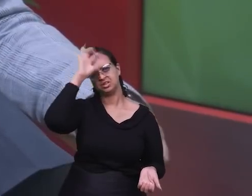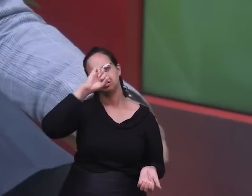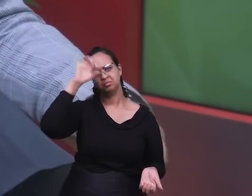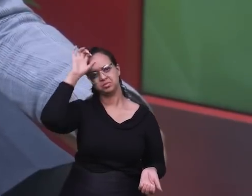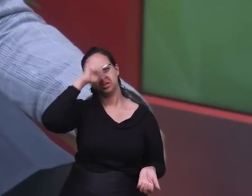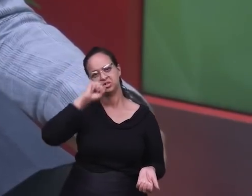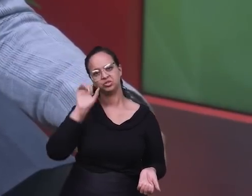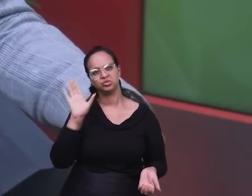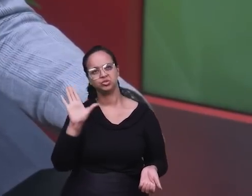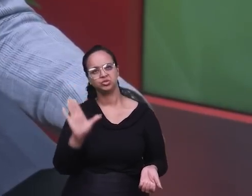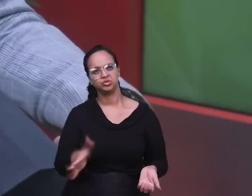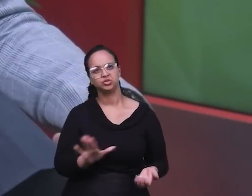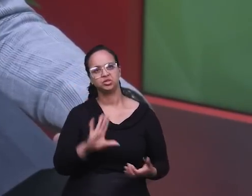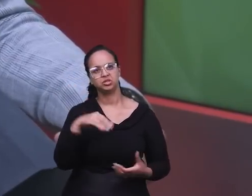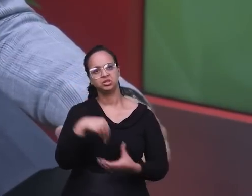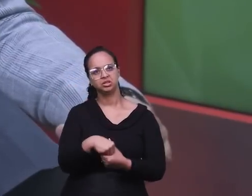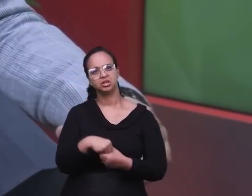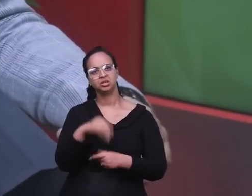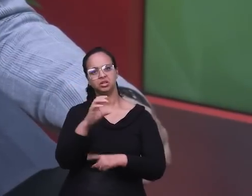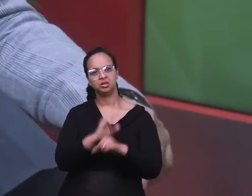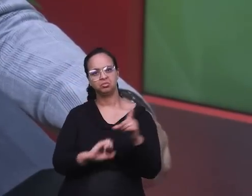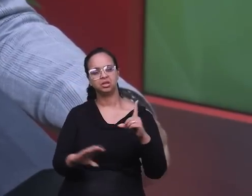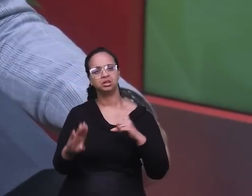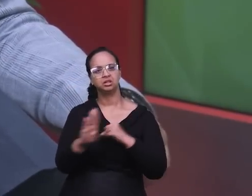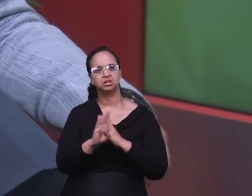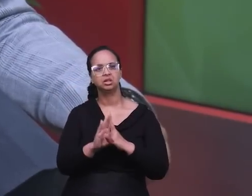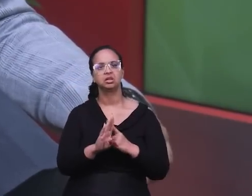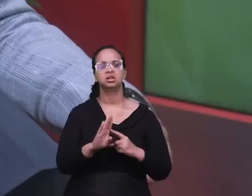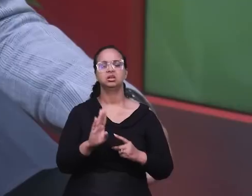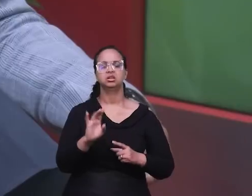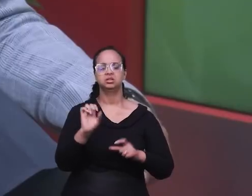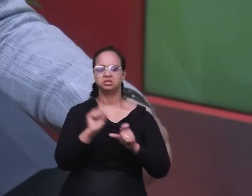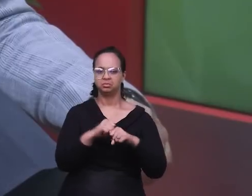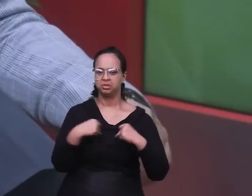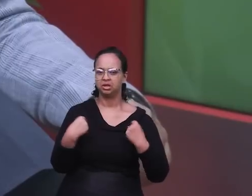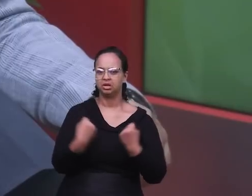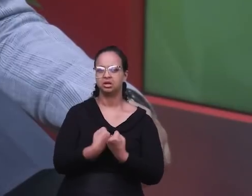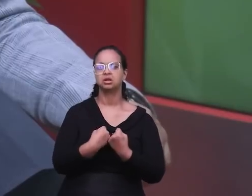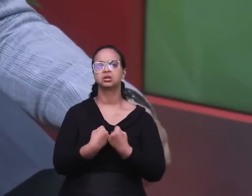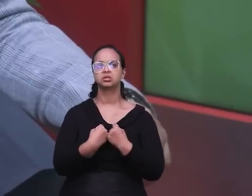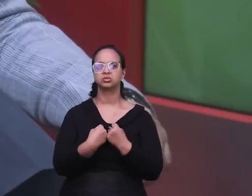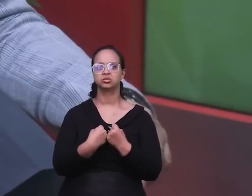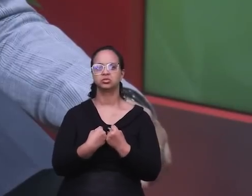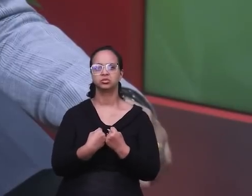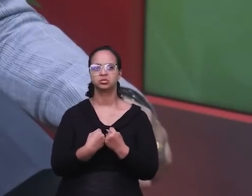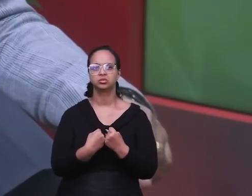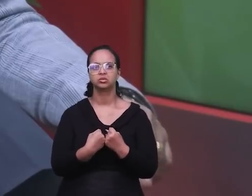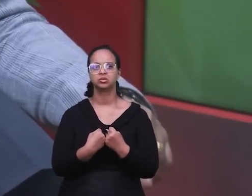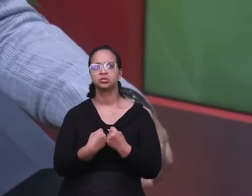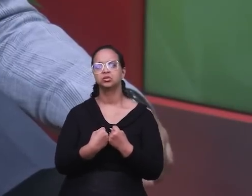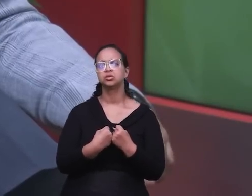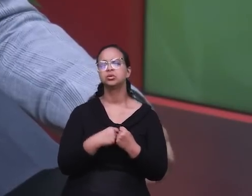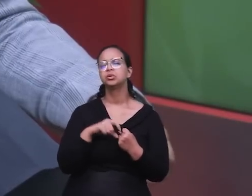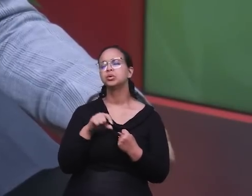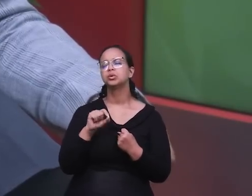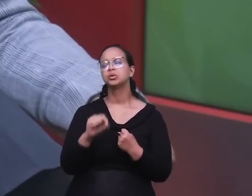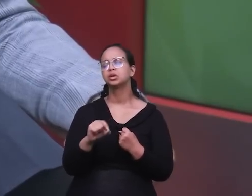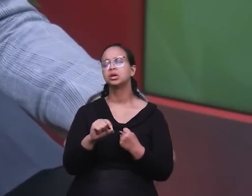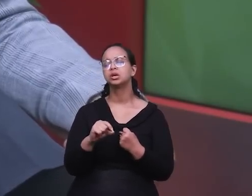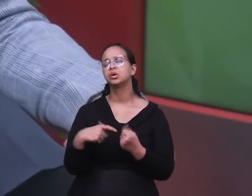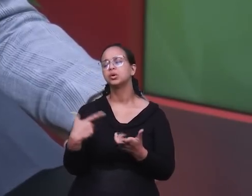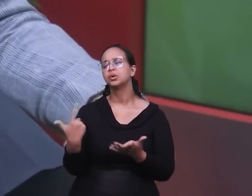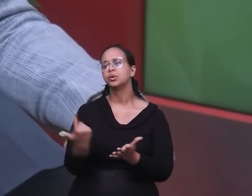aprendido na Escola Bíblica Dominical, nos seminários, que